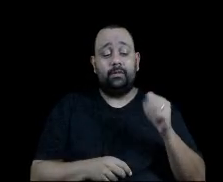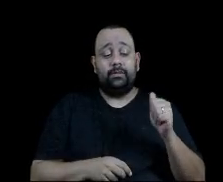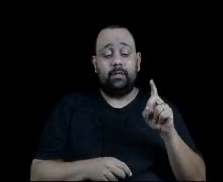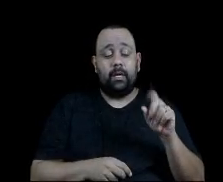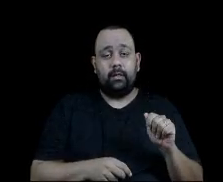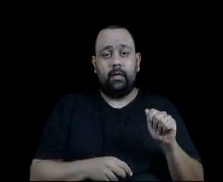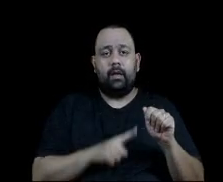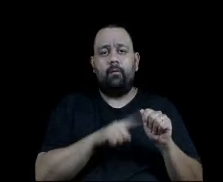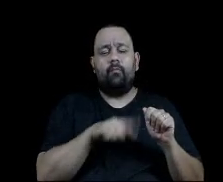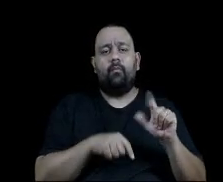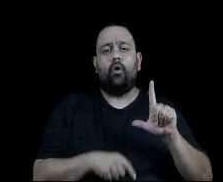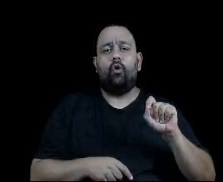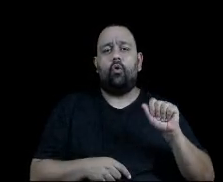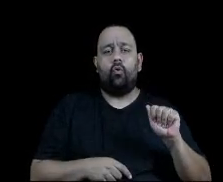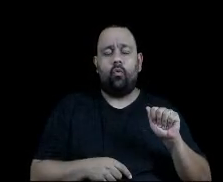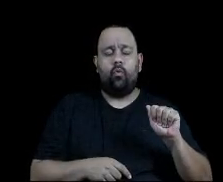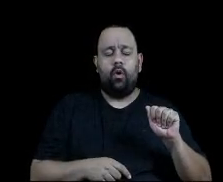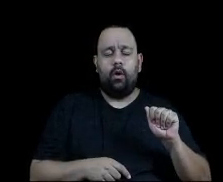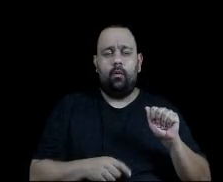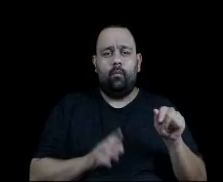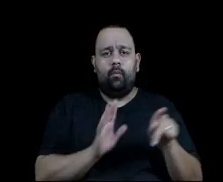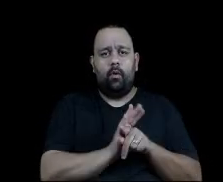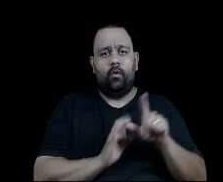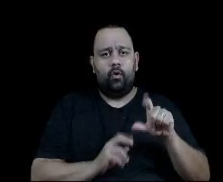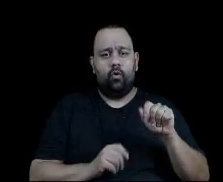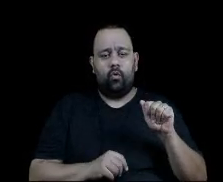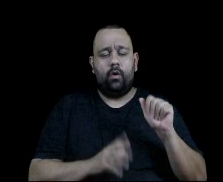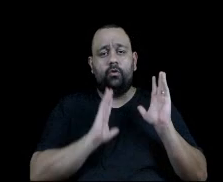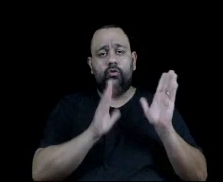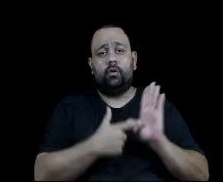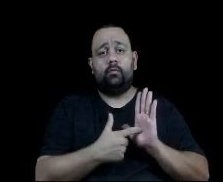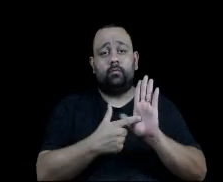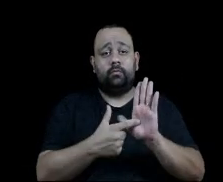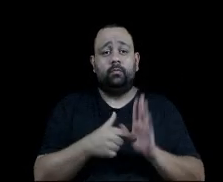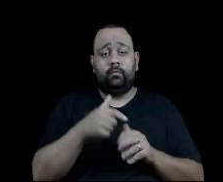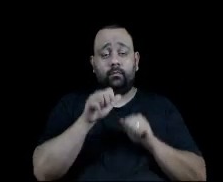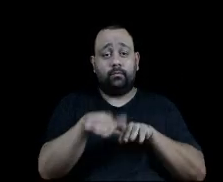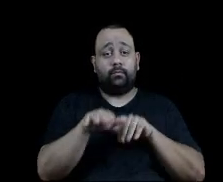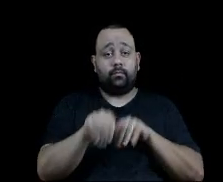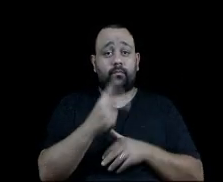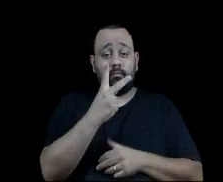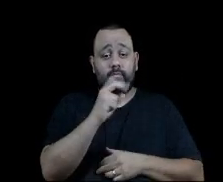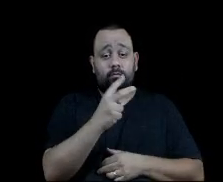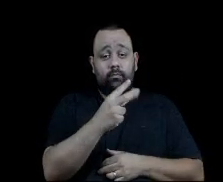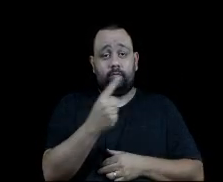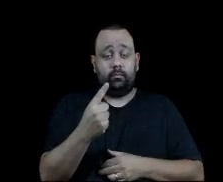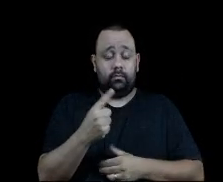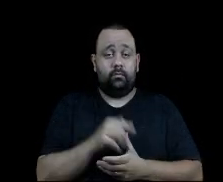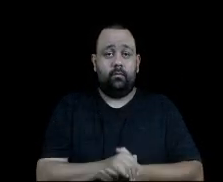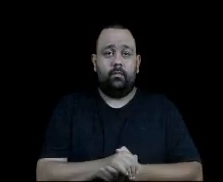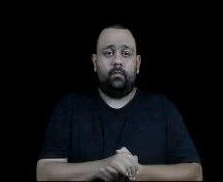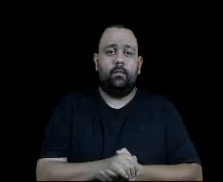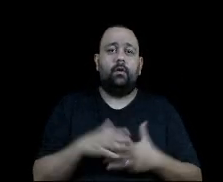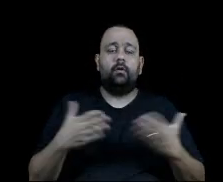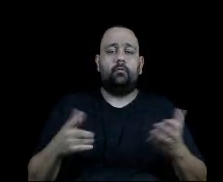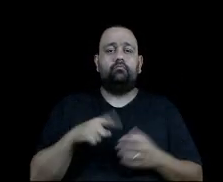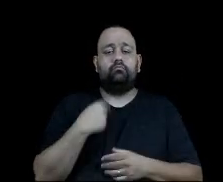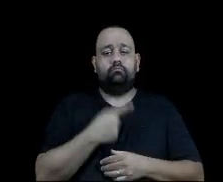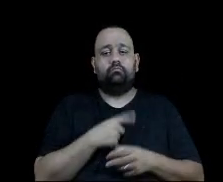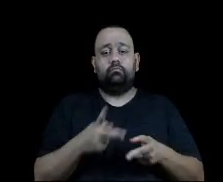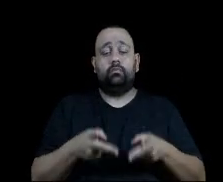realizada. A receita orçada foi aquela na LOA, né? Que foi apresentado em setembro de